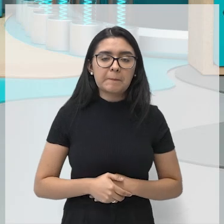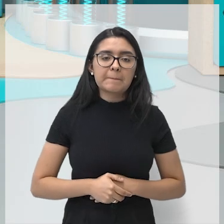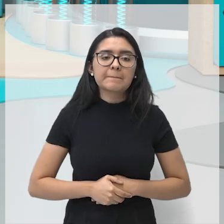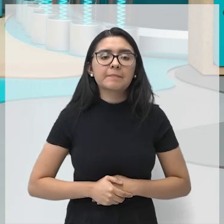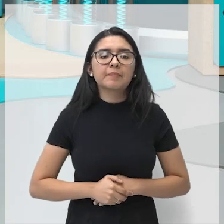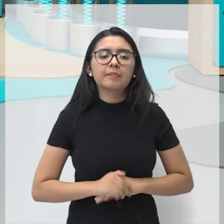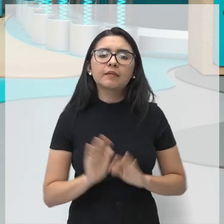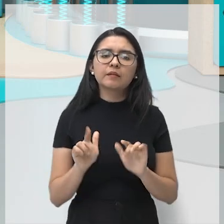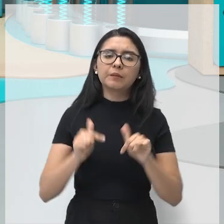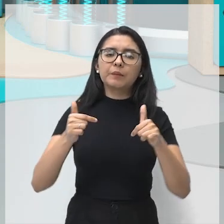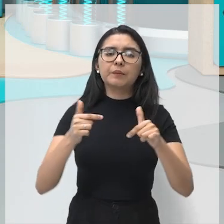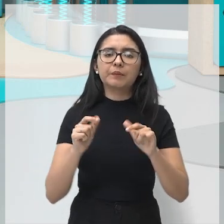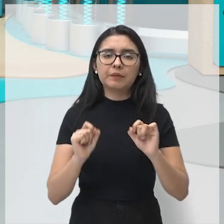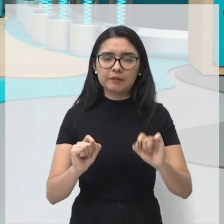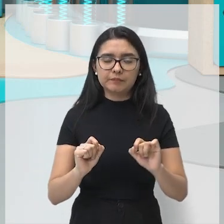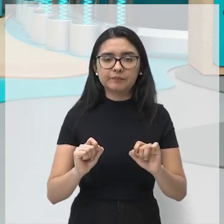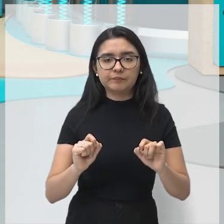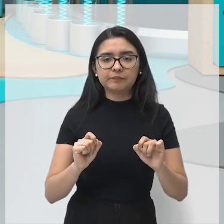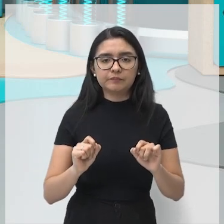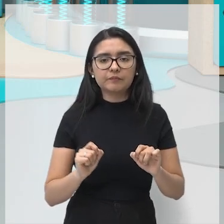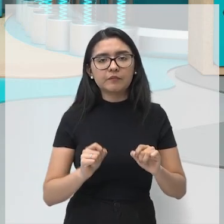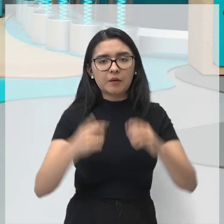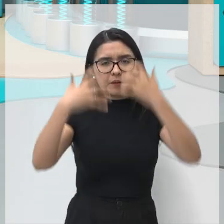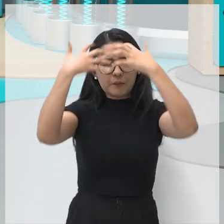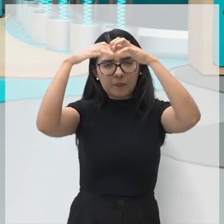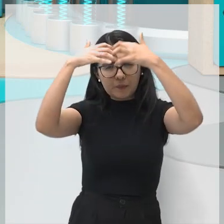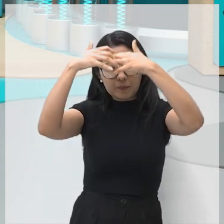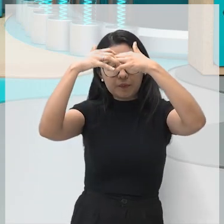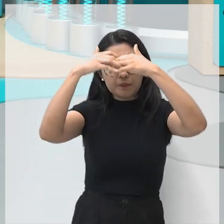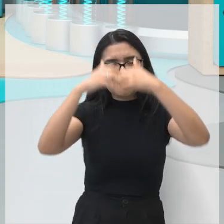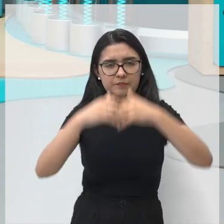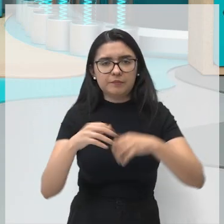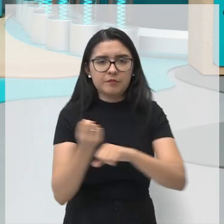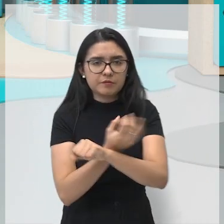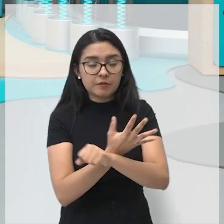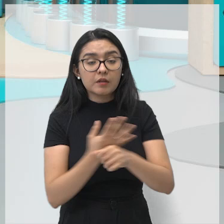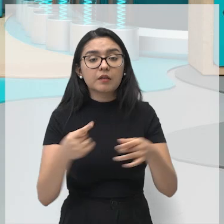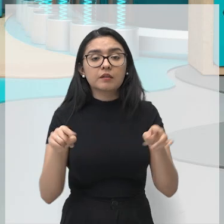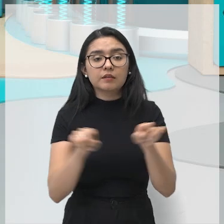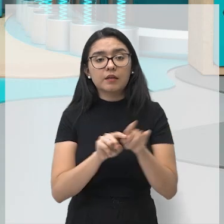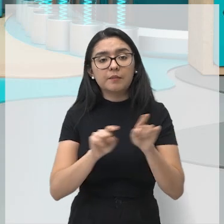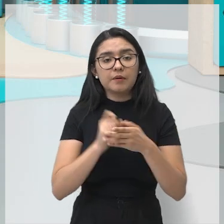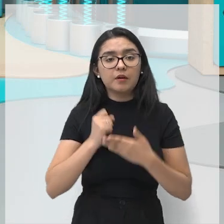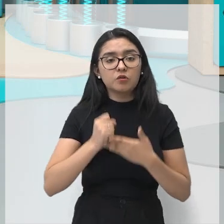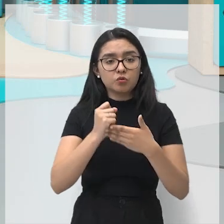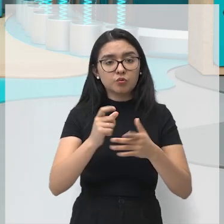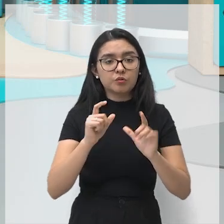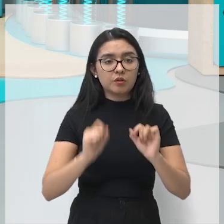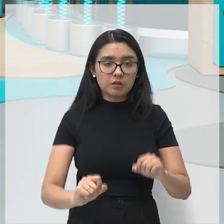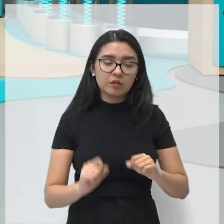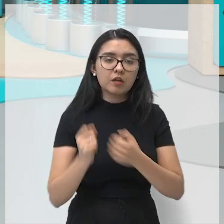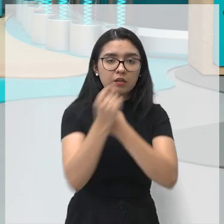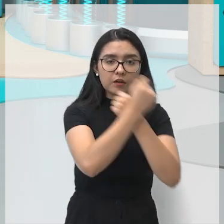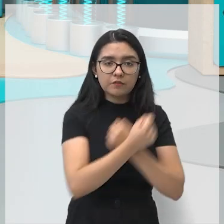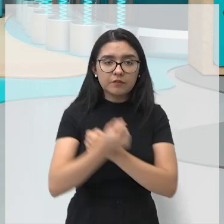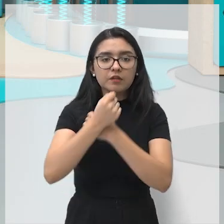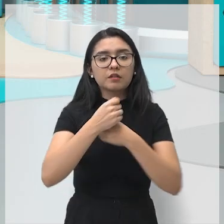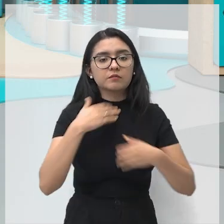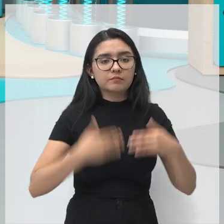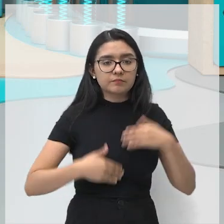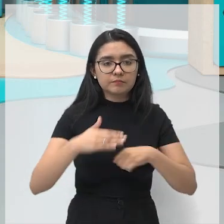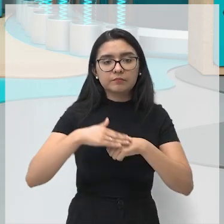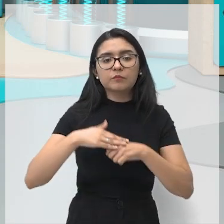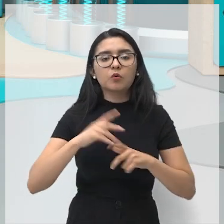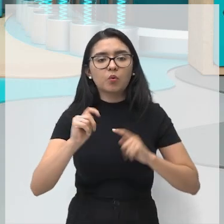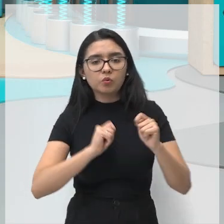Essas ações sobre os aspectos psicoemocionais, psicossociais, auxilia ali no desenvolvimento da defesa corporal, no